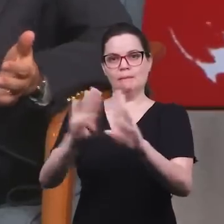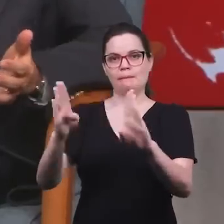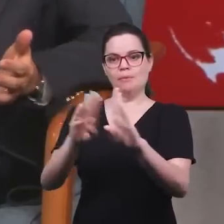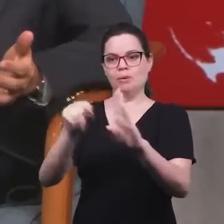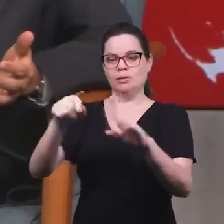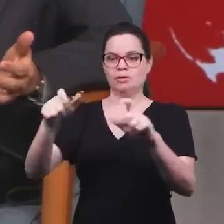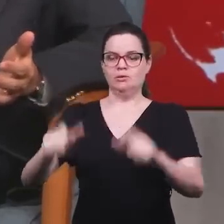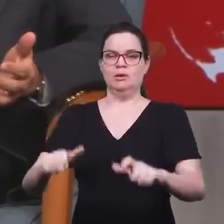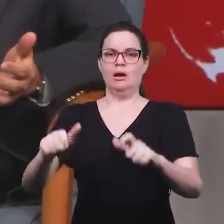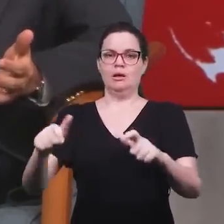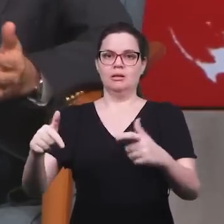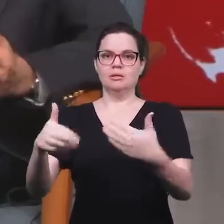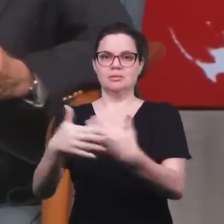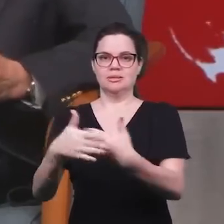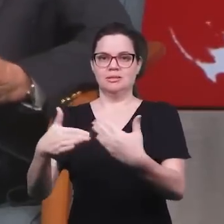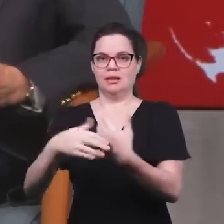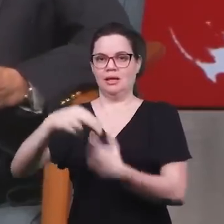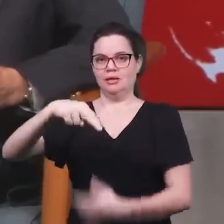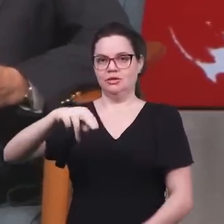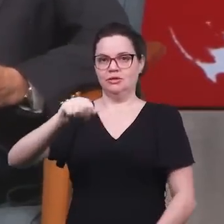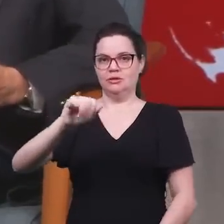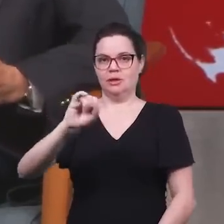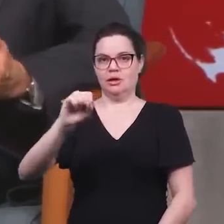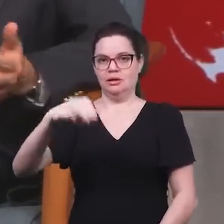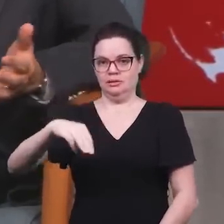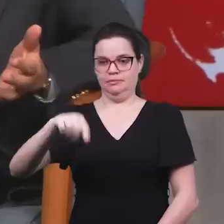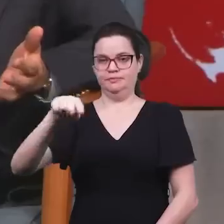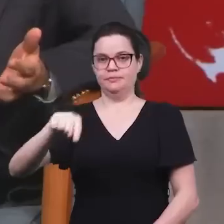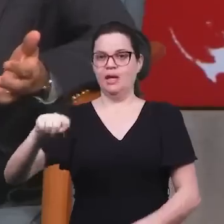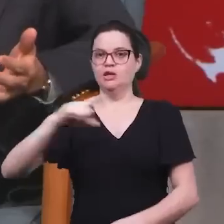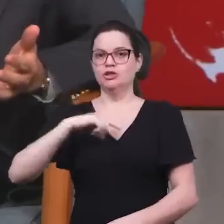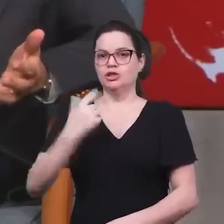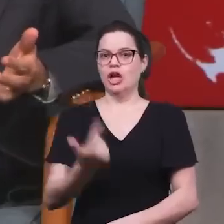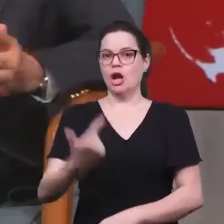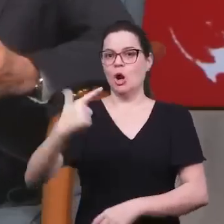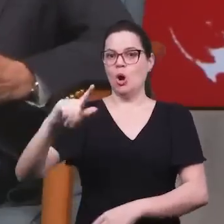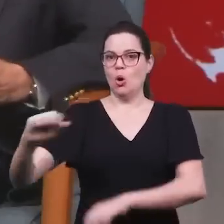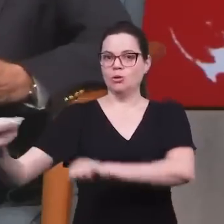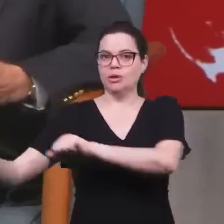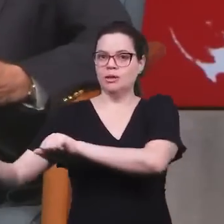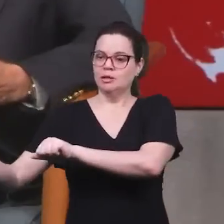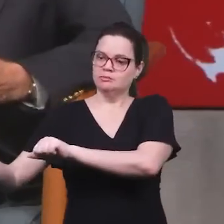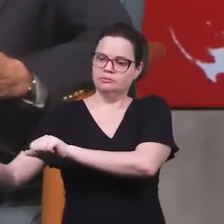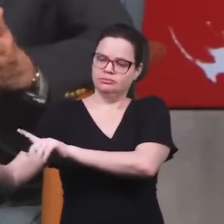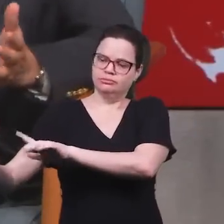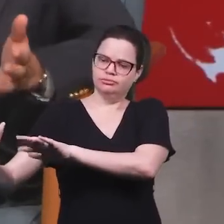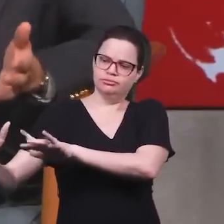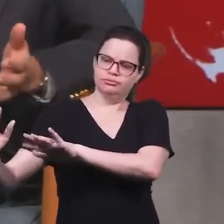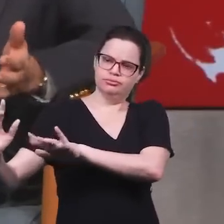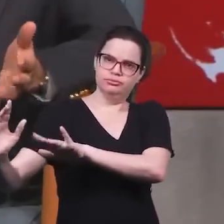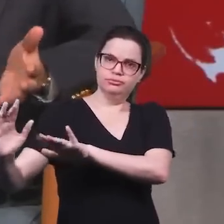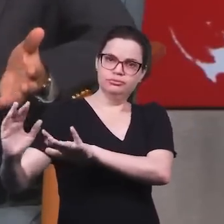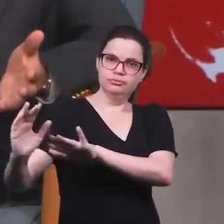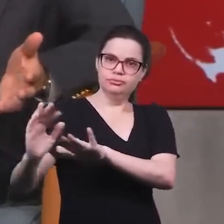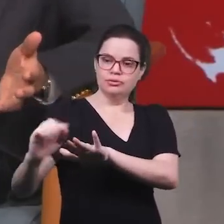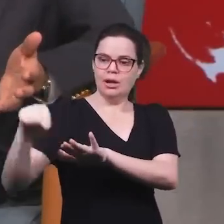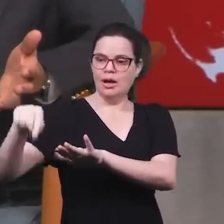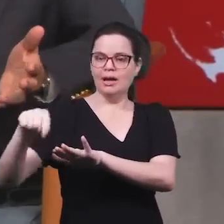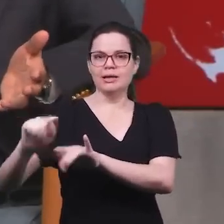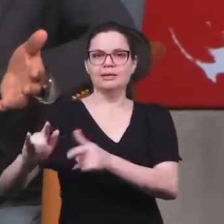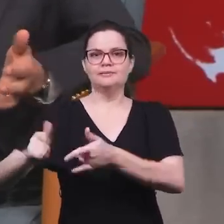havia uma outra multidão saindo da cidade em um cortejo